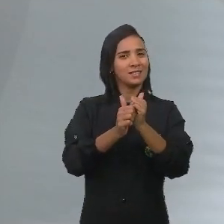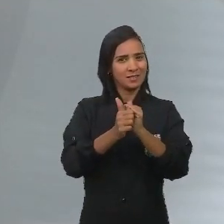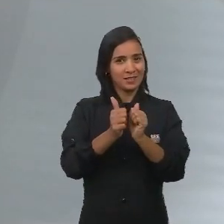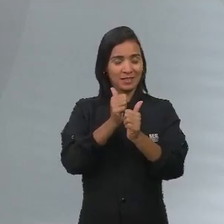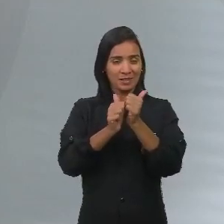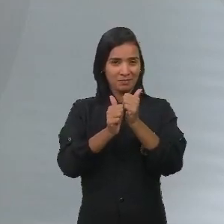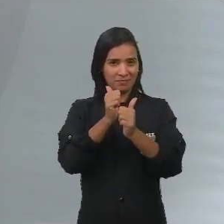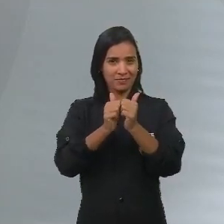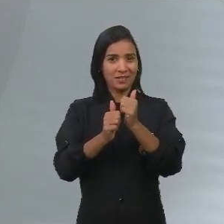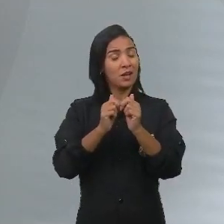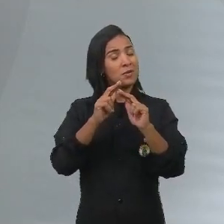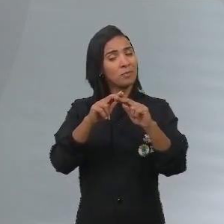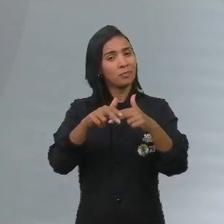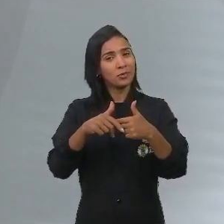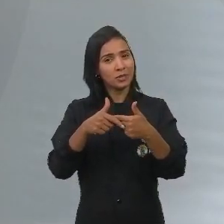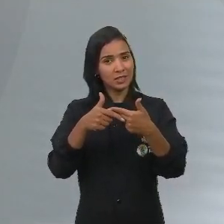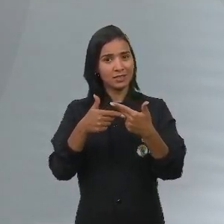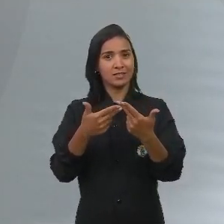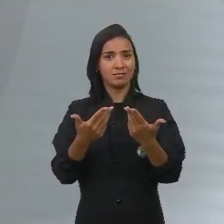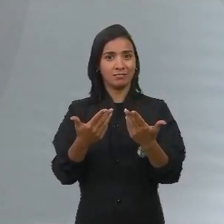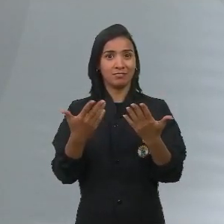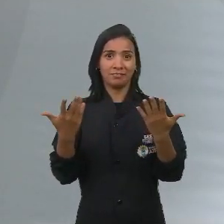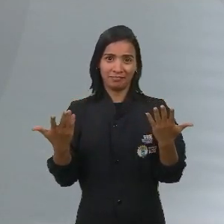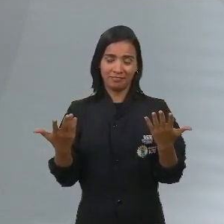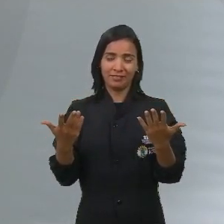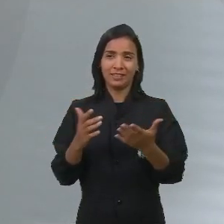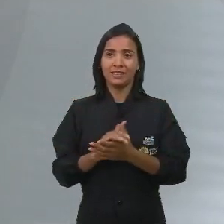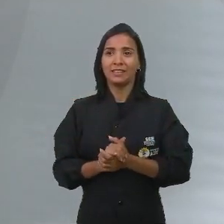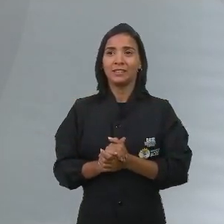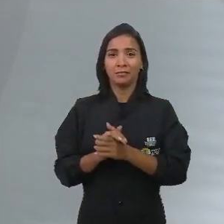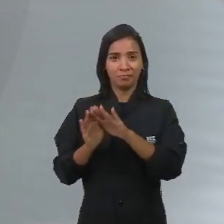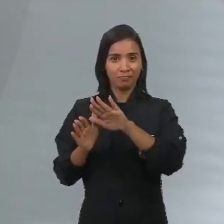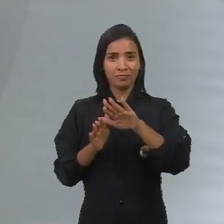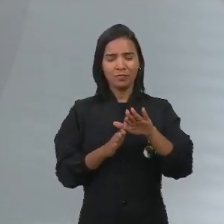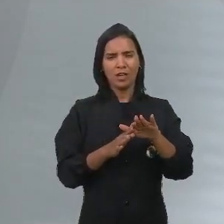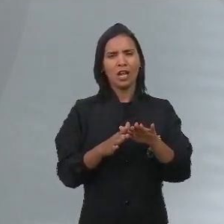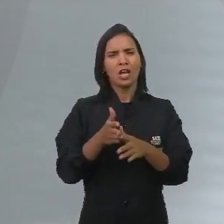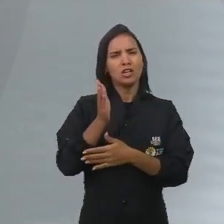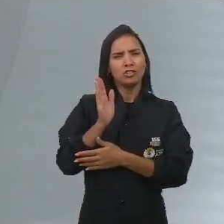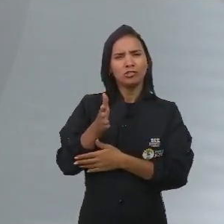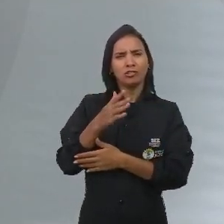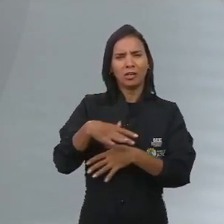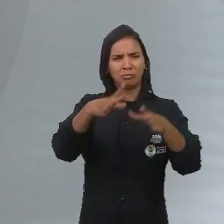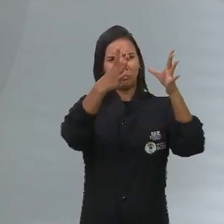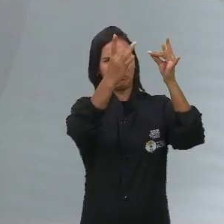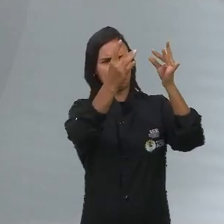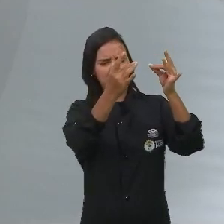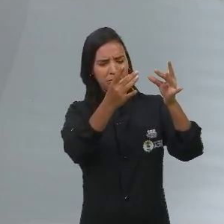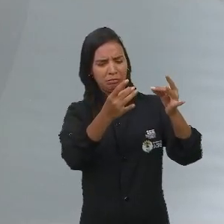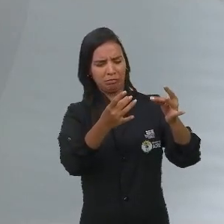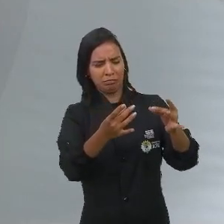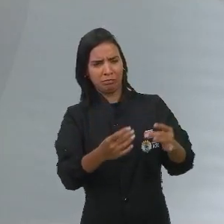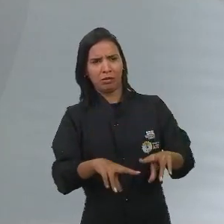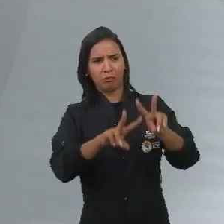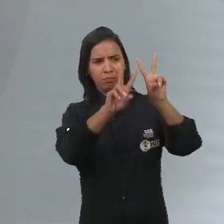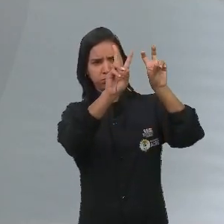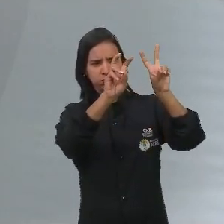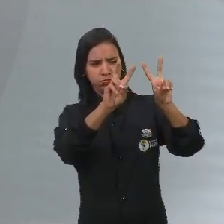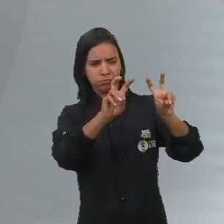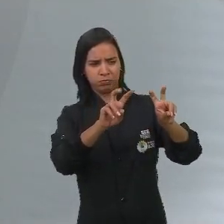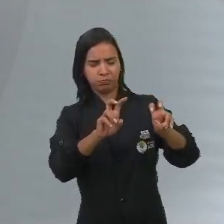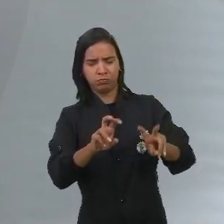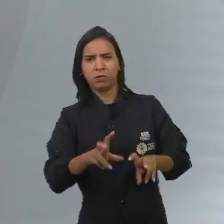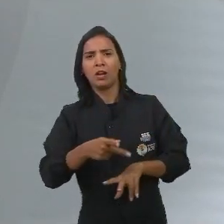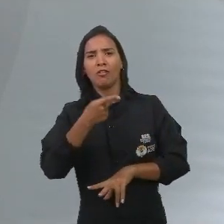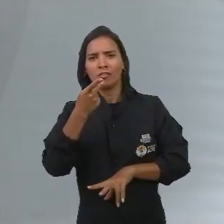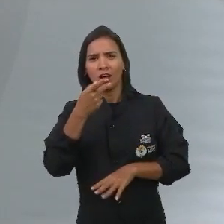essa toda essa interação a gente já falou de conhecimento já falou de inclusão já falou de respeito já falou de identidade no aspecto geral da cultura já falamos do corpo